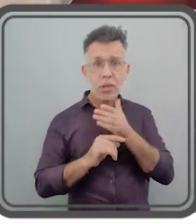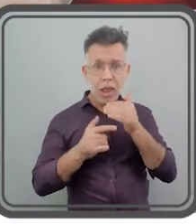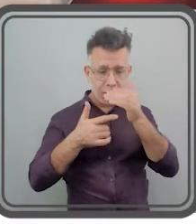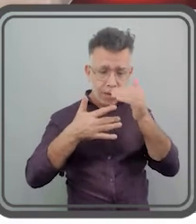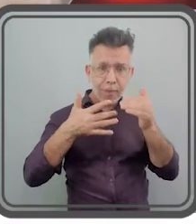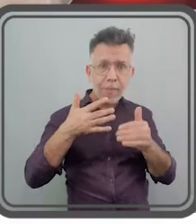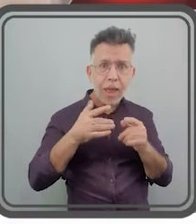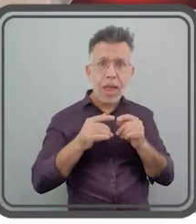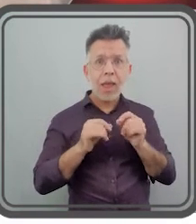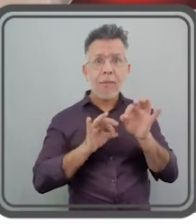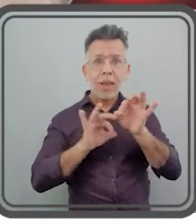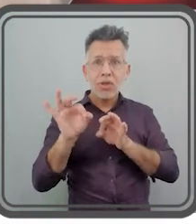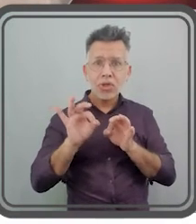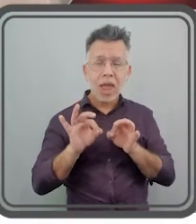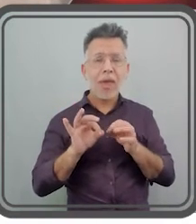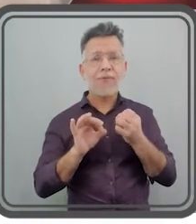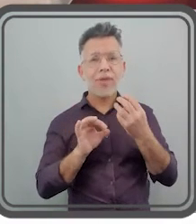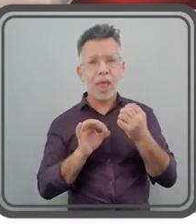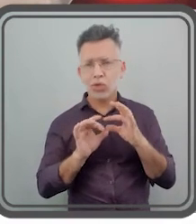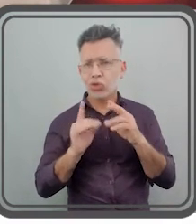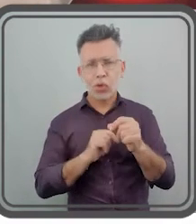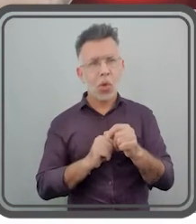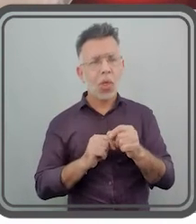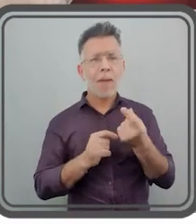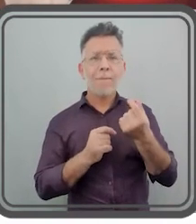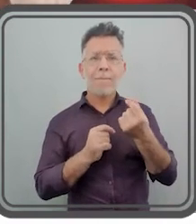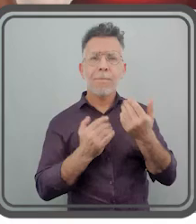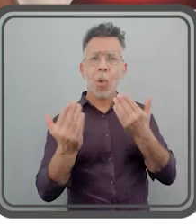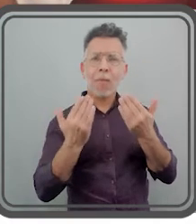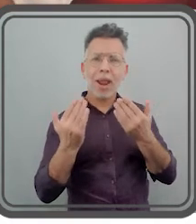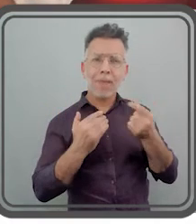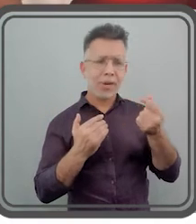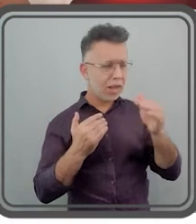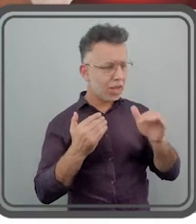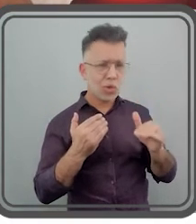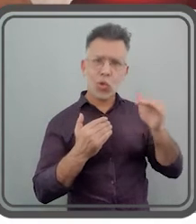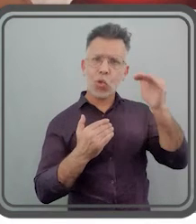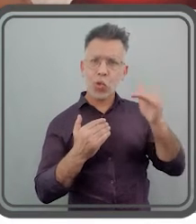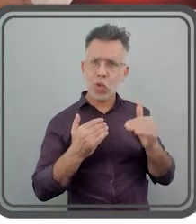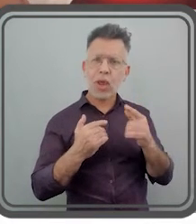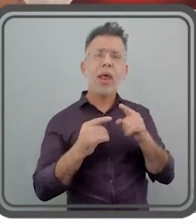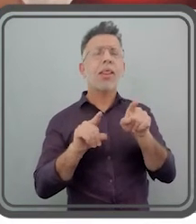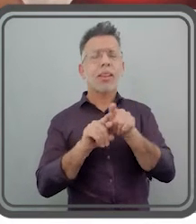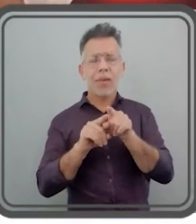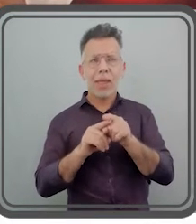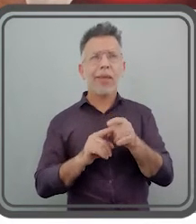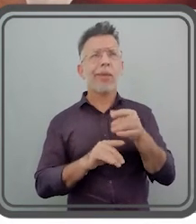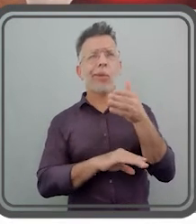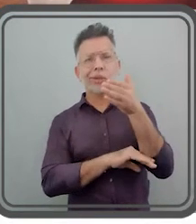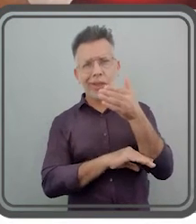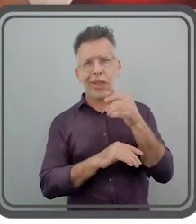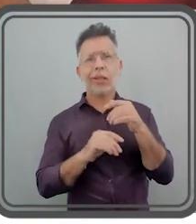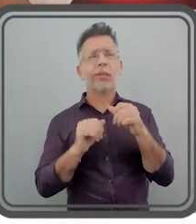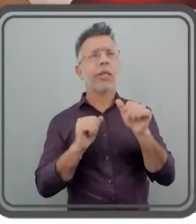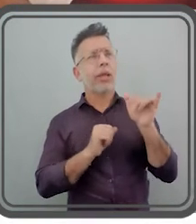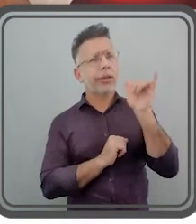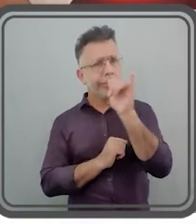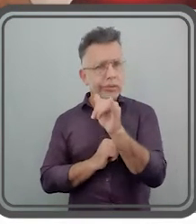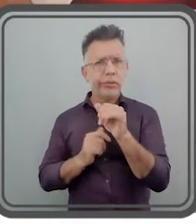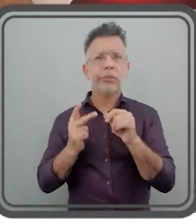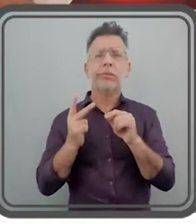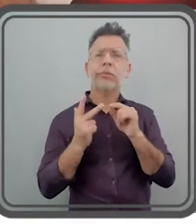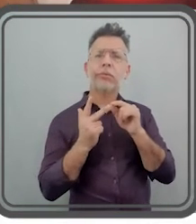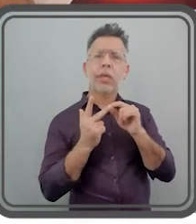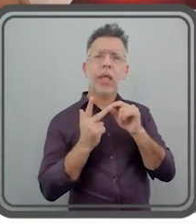sexta lá e planejar a viagem toda comparar preço de passagem aérea então a gente compara com o rei de a gente compara com companhias aéreas